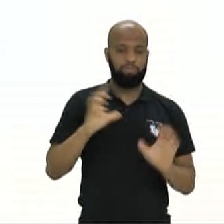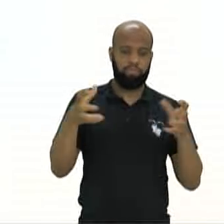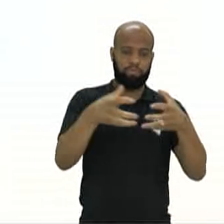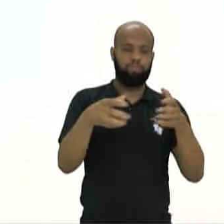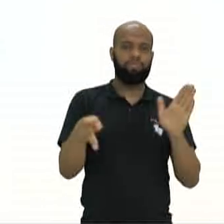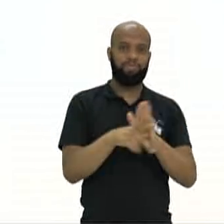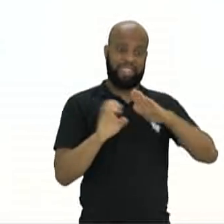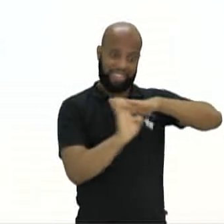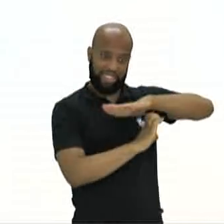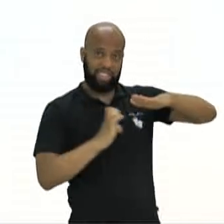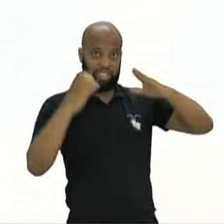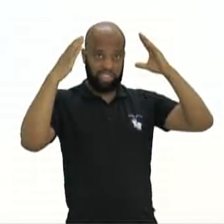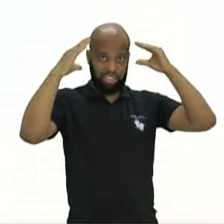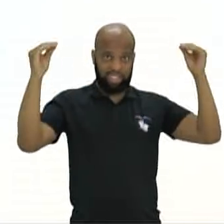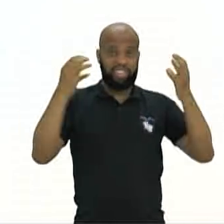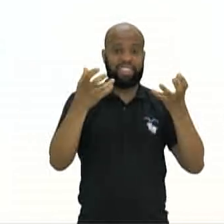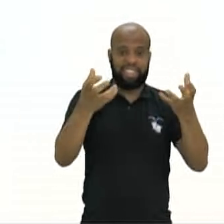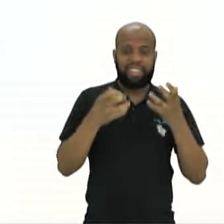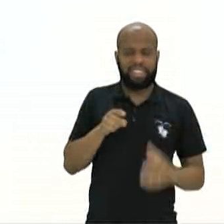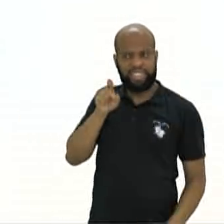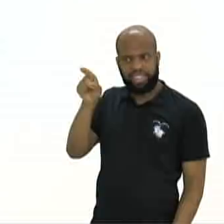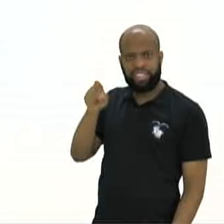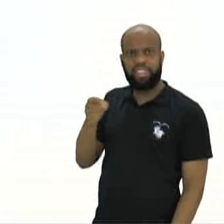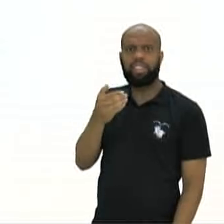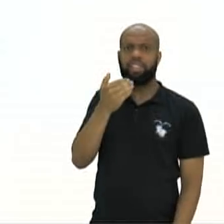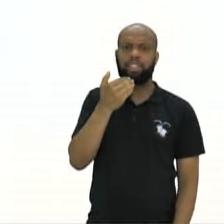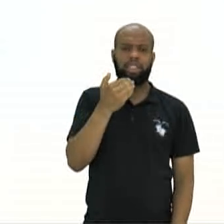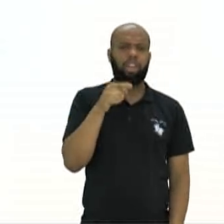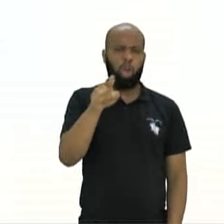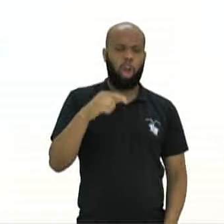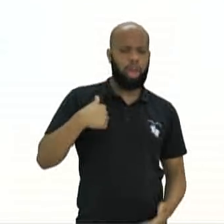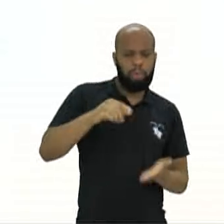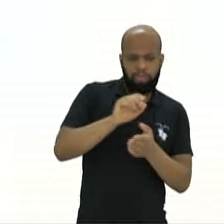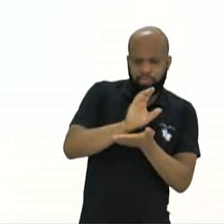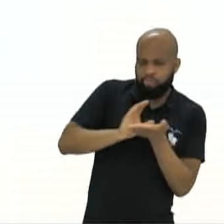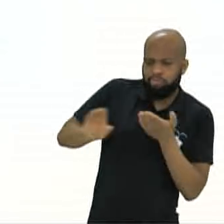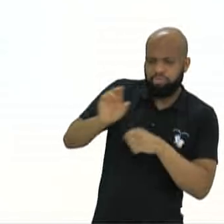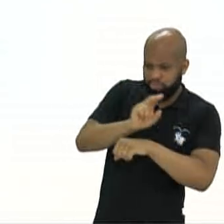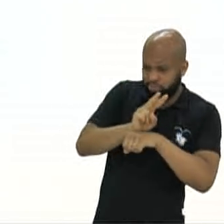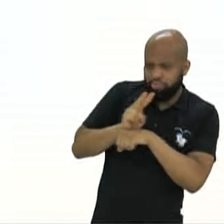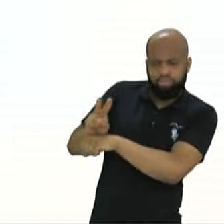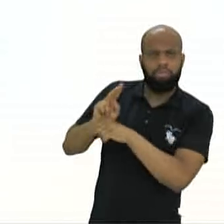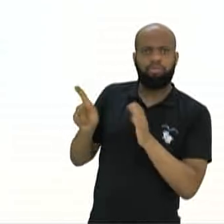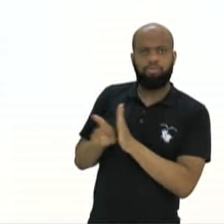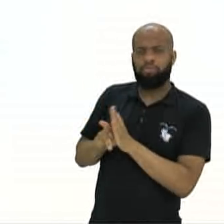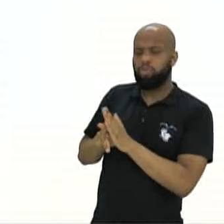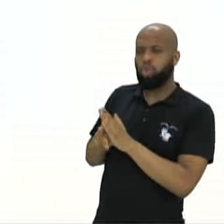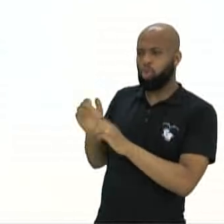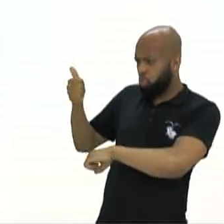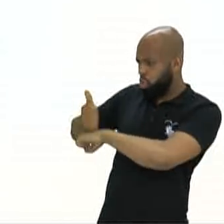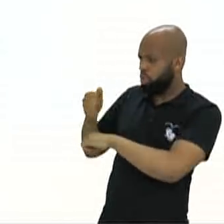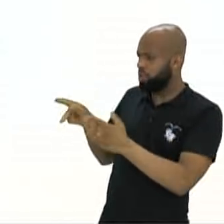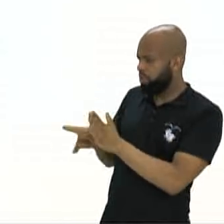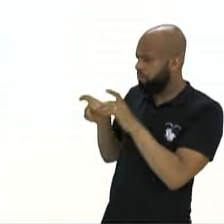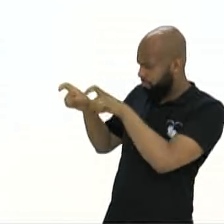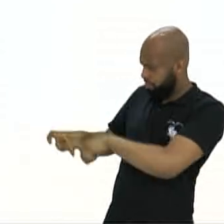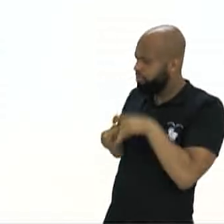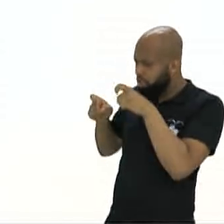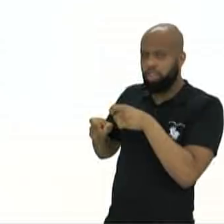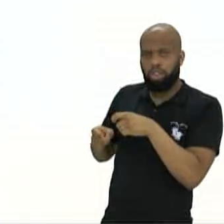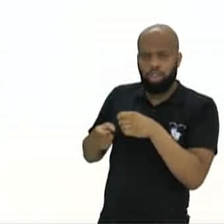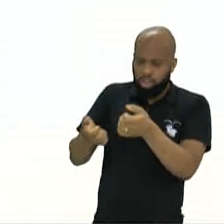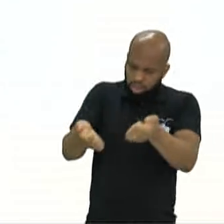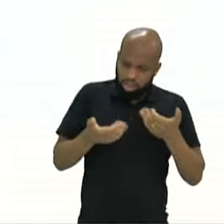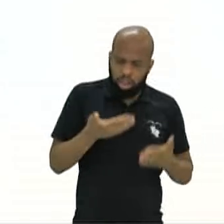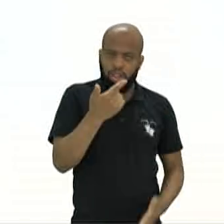Ocidentais queria que o Nassau cobrasse aquele dinheiro emprestado ao senhor de engenho. Emprestado ao senhor de engenho e restringisse crédito dado a